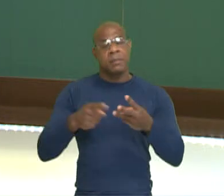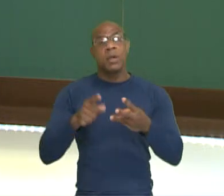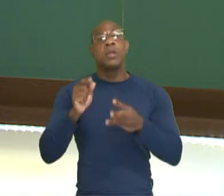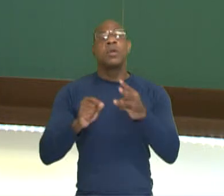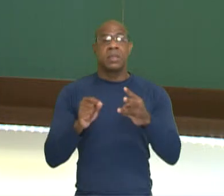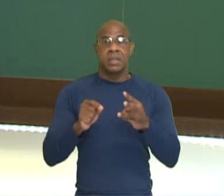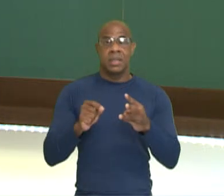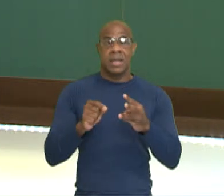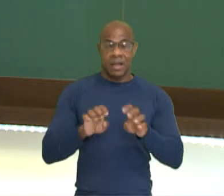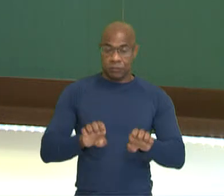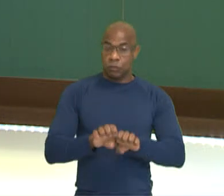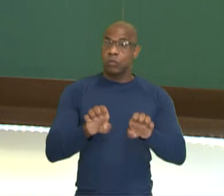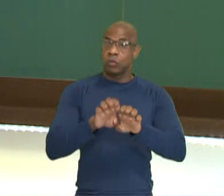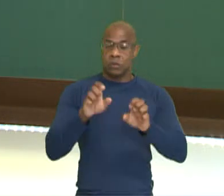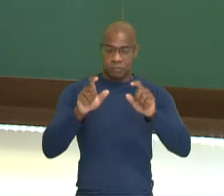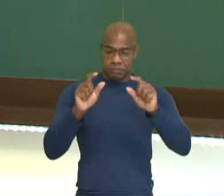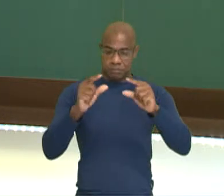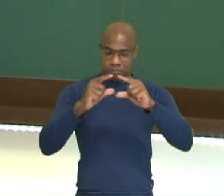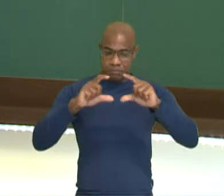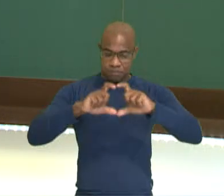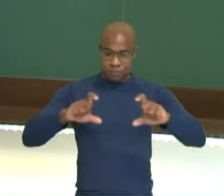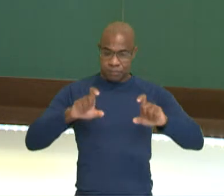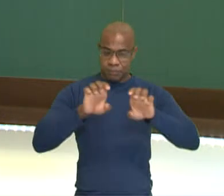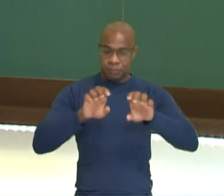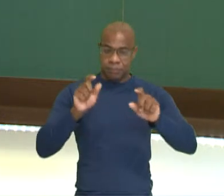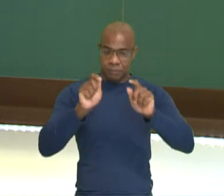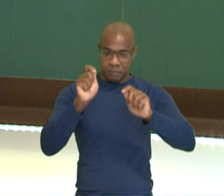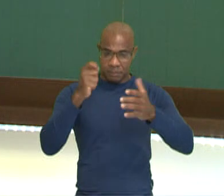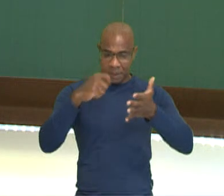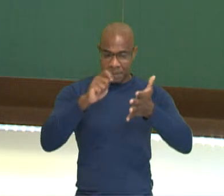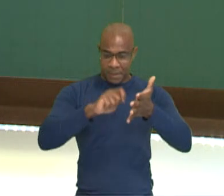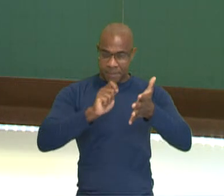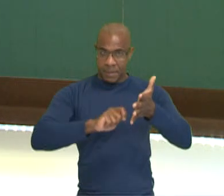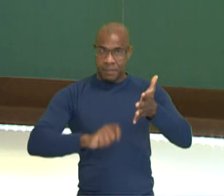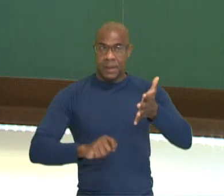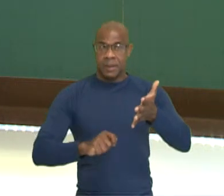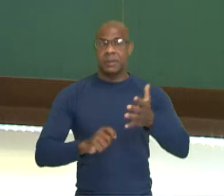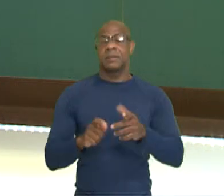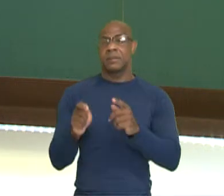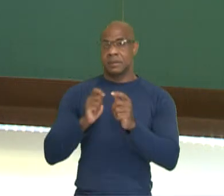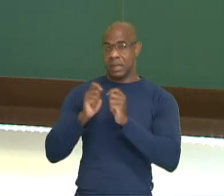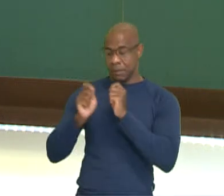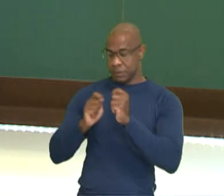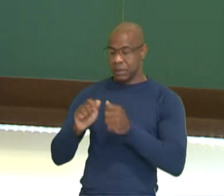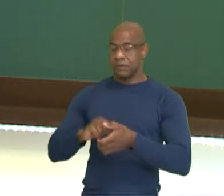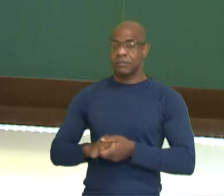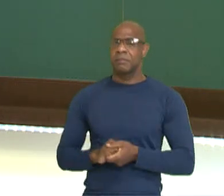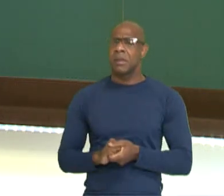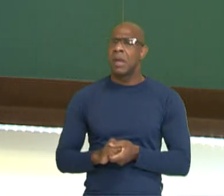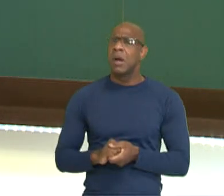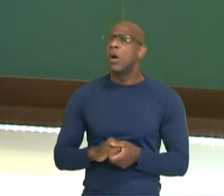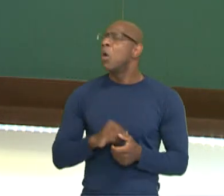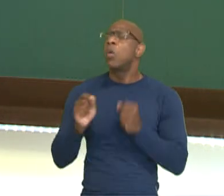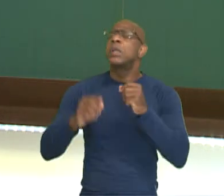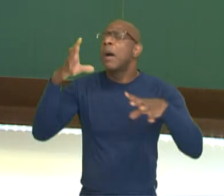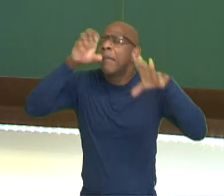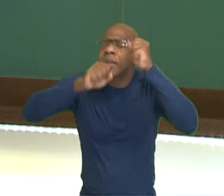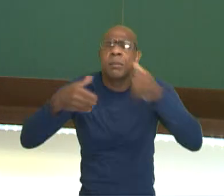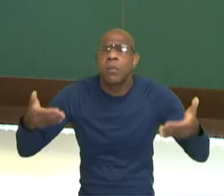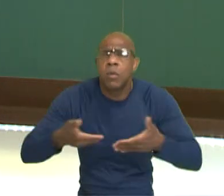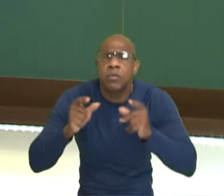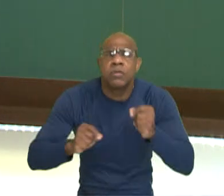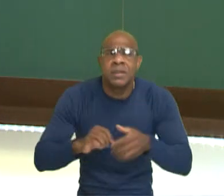corpo da reportagem. Combinado? O que aprendemos? Relembramos o gênero